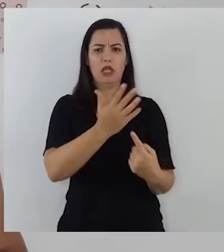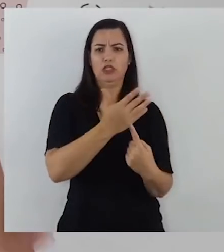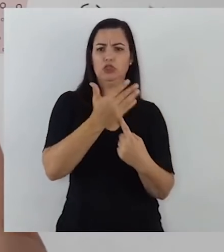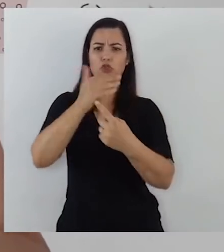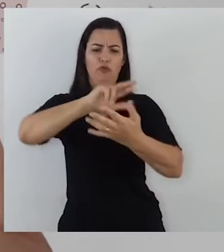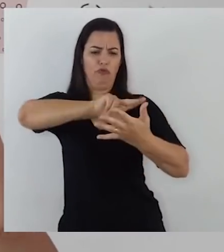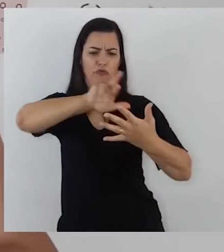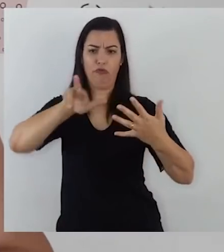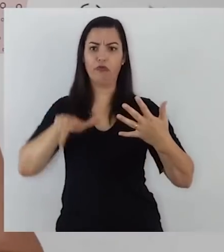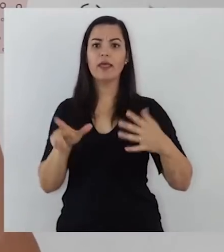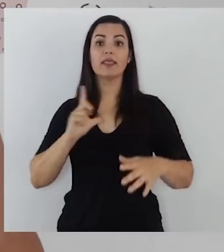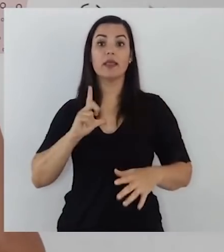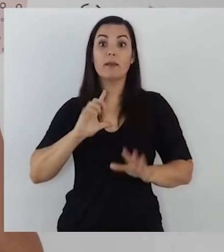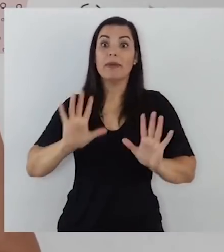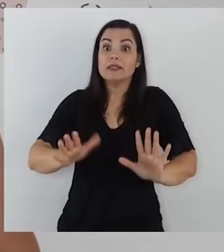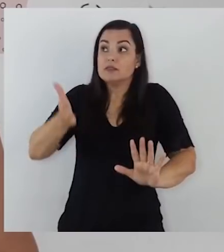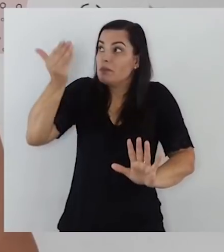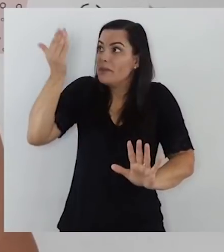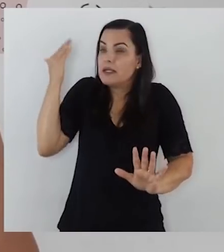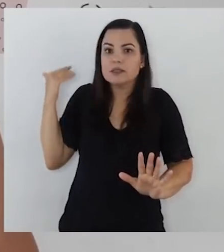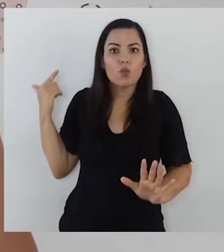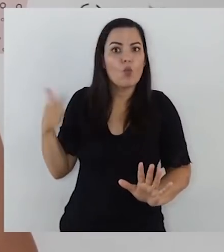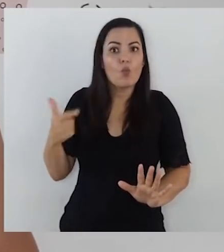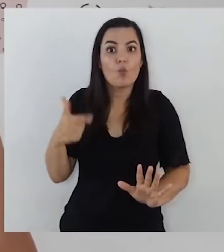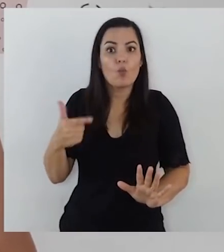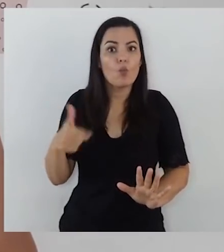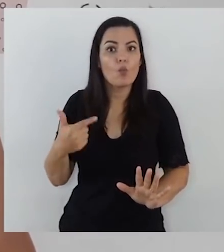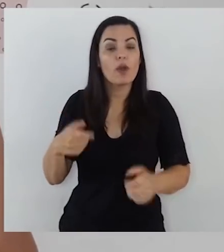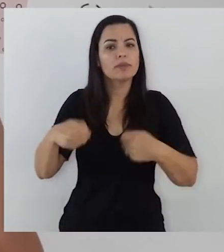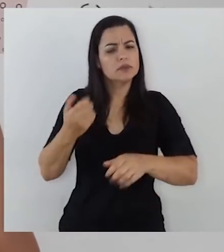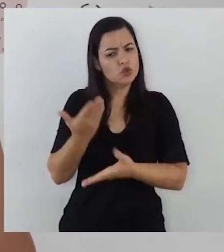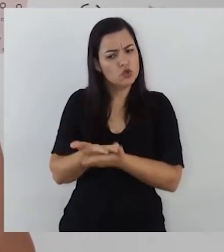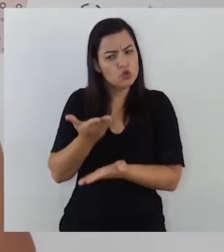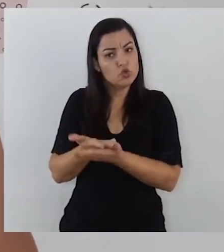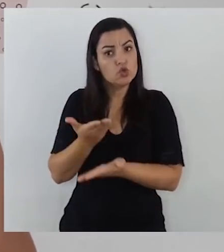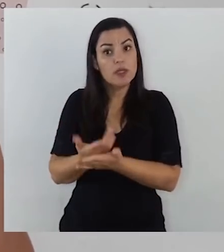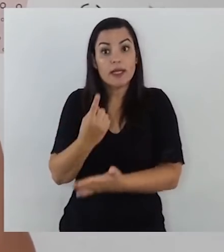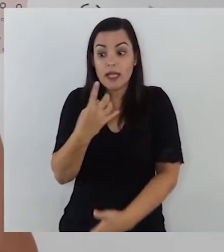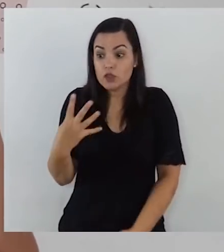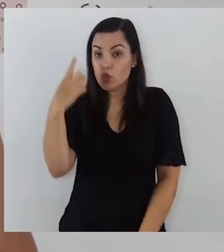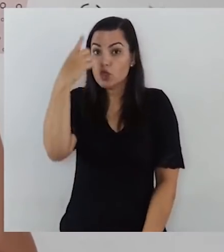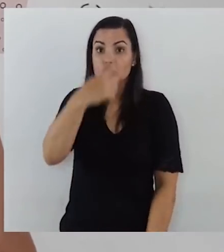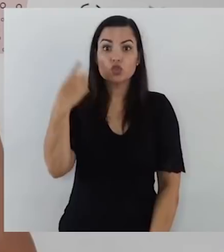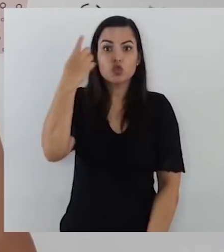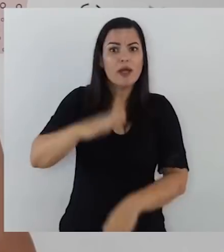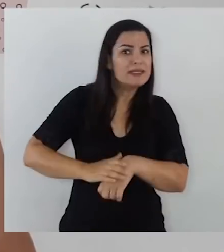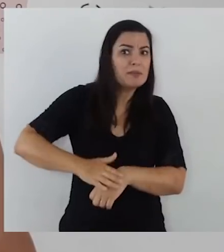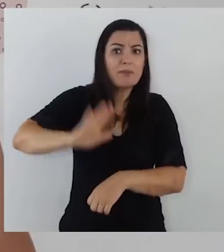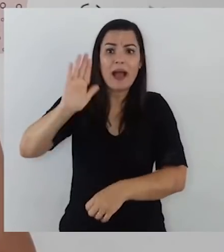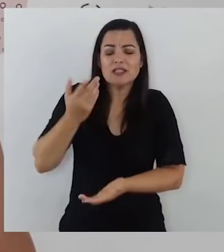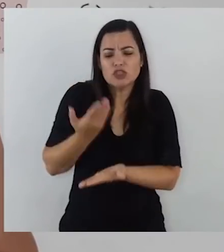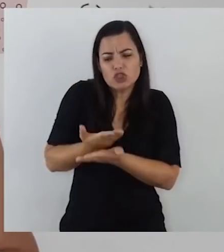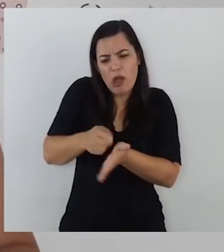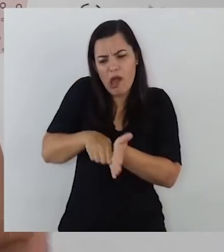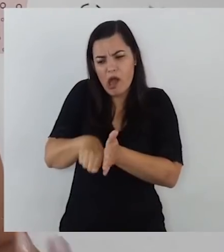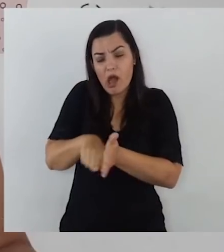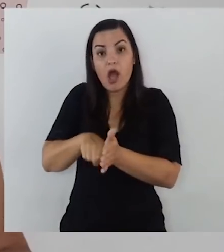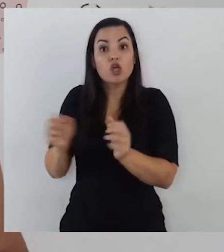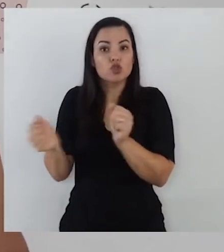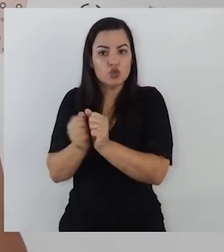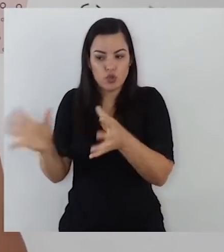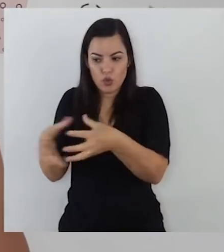isso. Mas, na época, era necessário muito estudo, mais de 14 horas, como a Caterine ficou junto